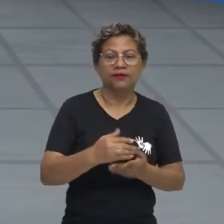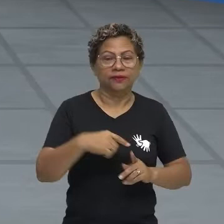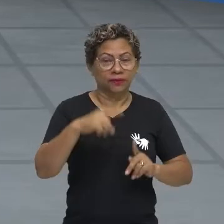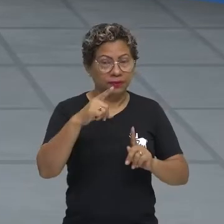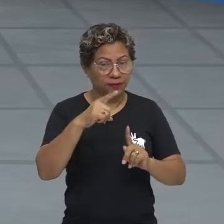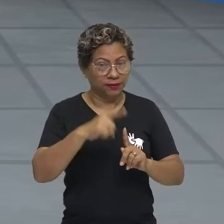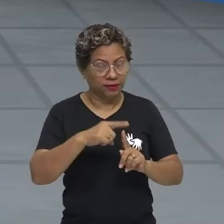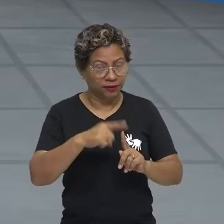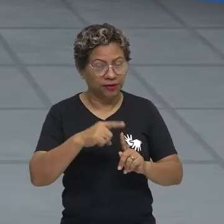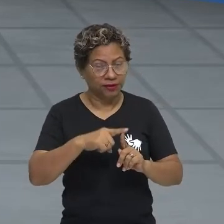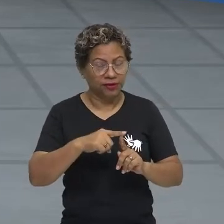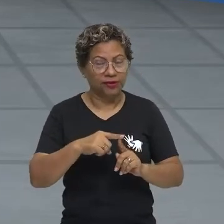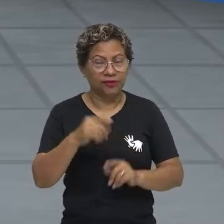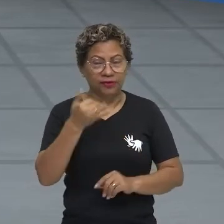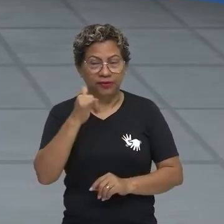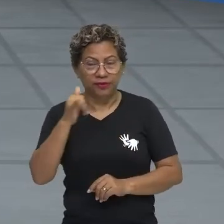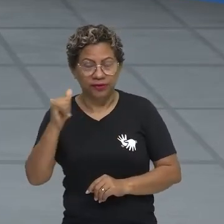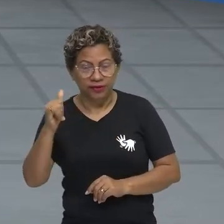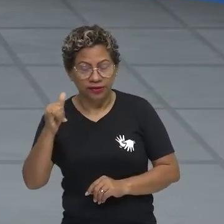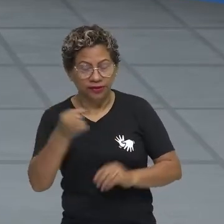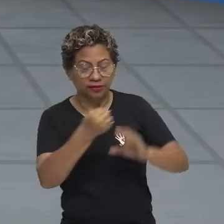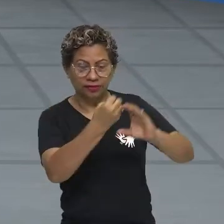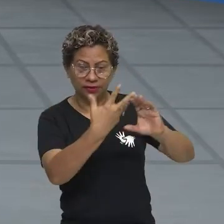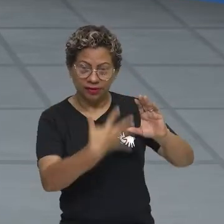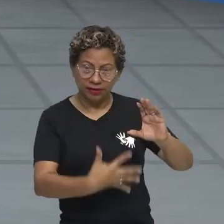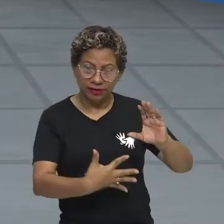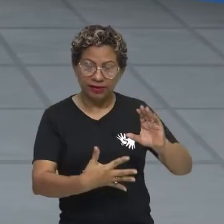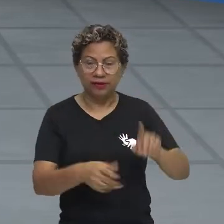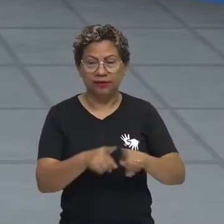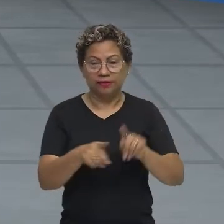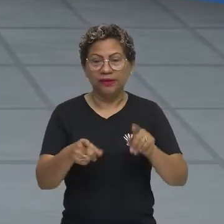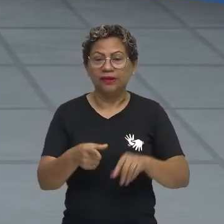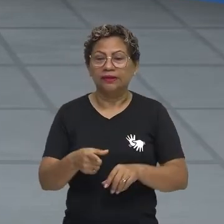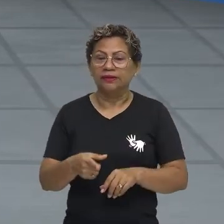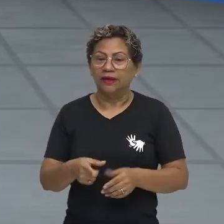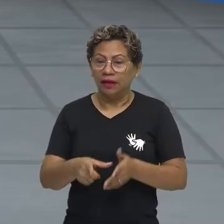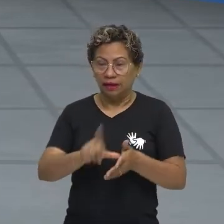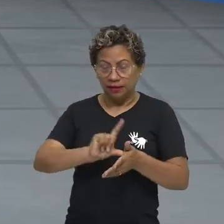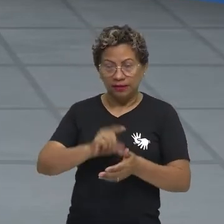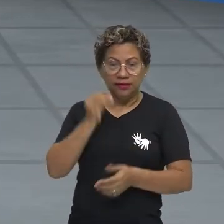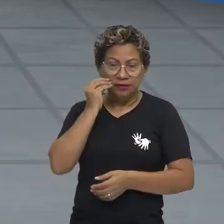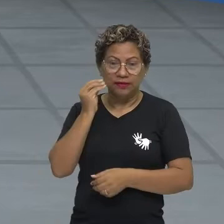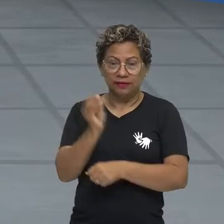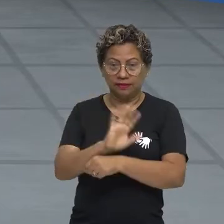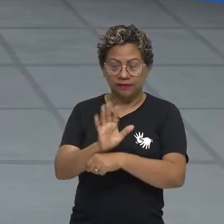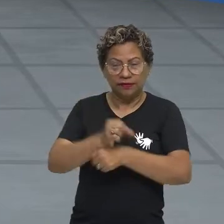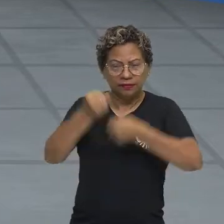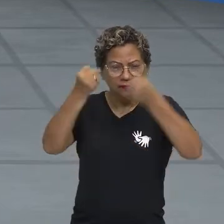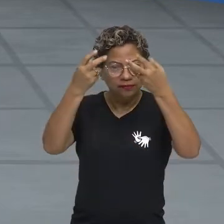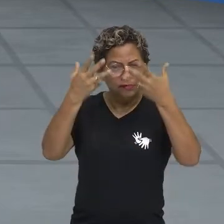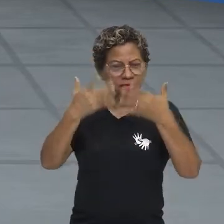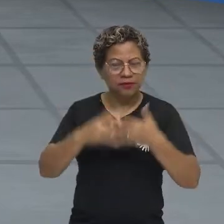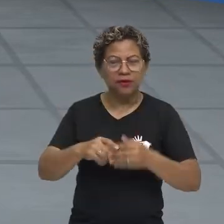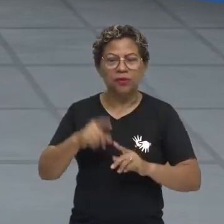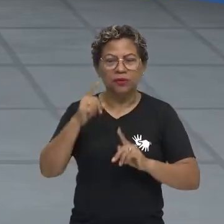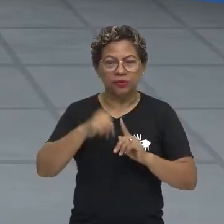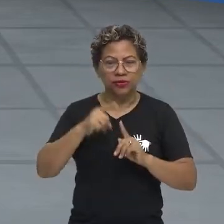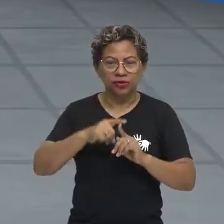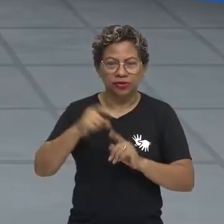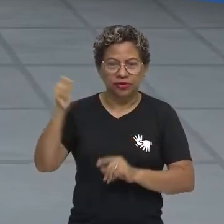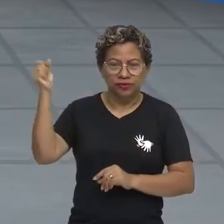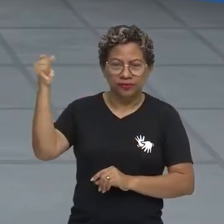então o que é energia, mas antes vamos assistir aqui um vídeo muito legal que fala sobre a nossa energia solar. Vamos